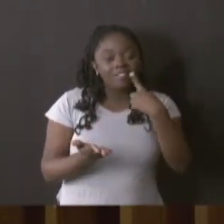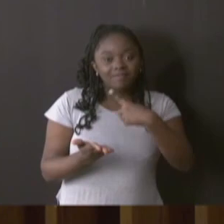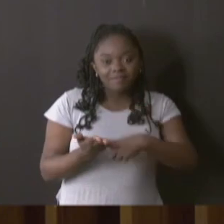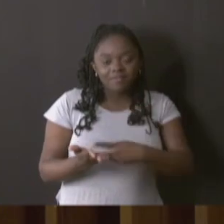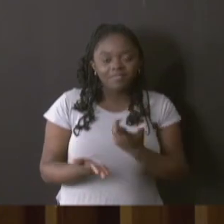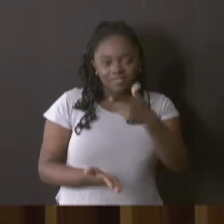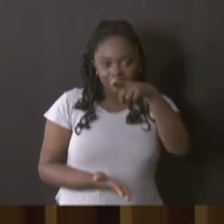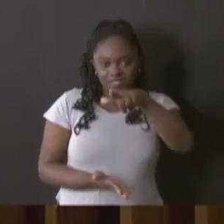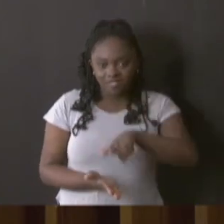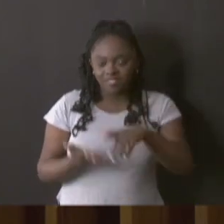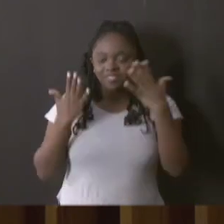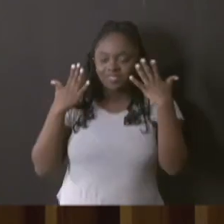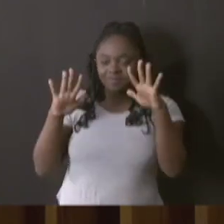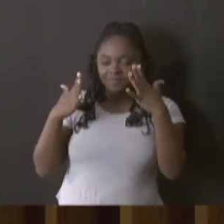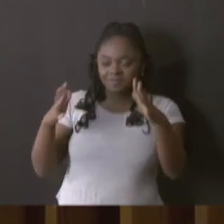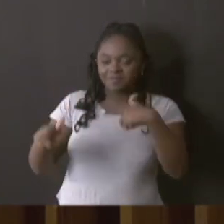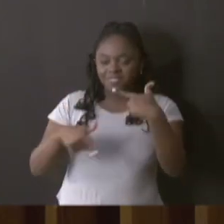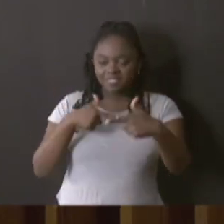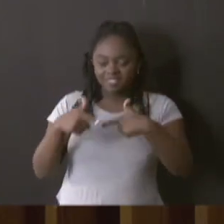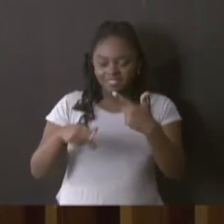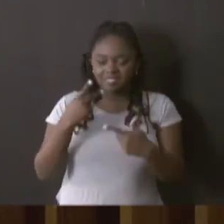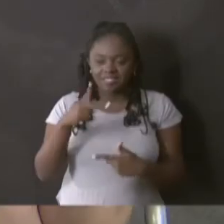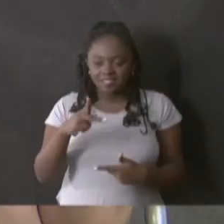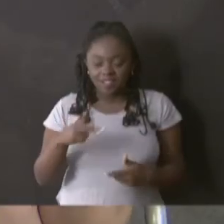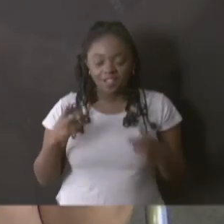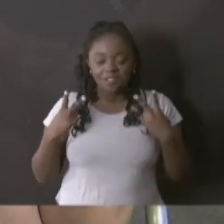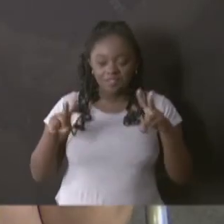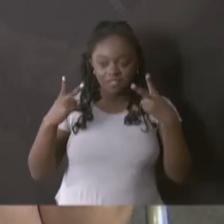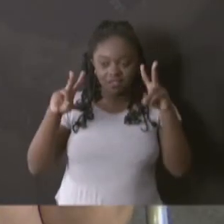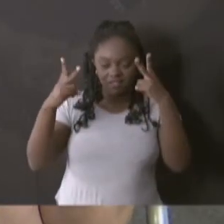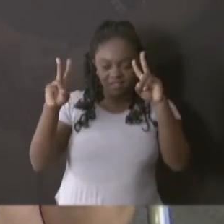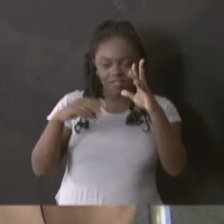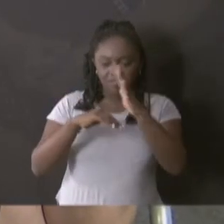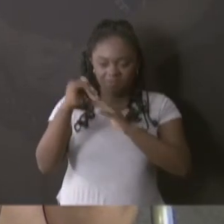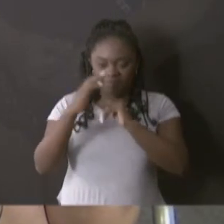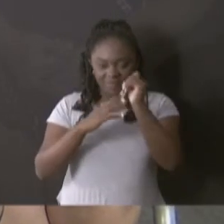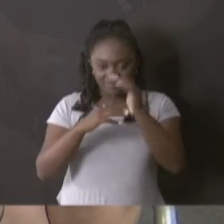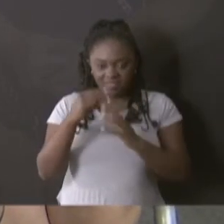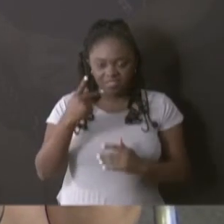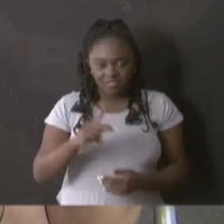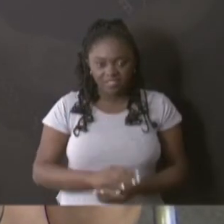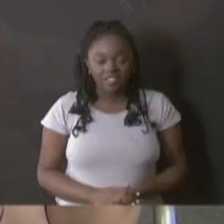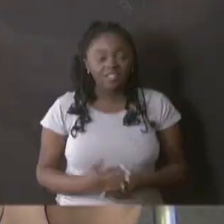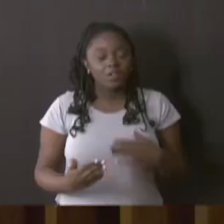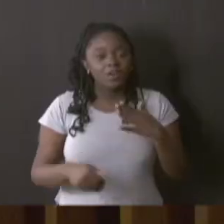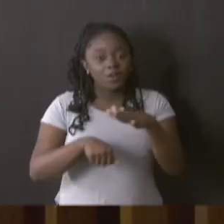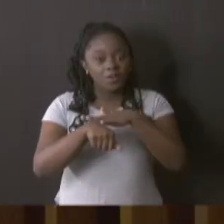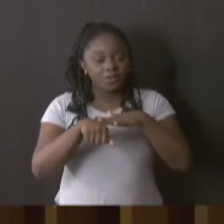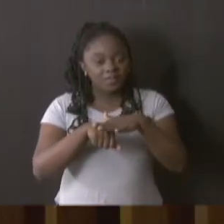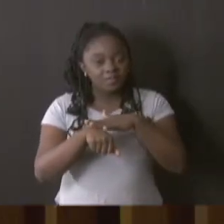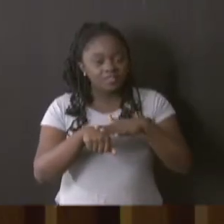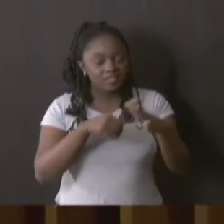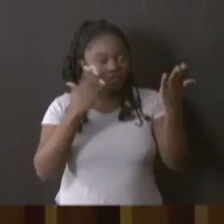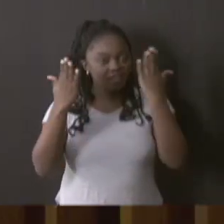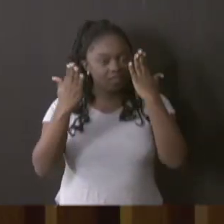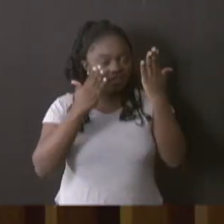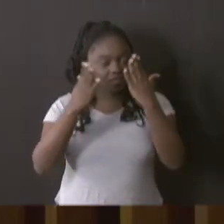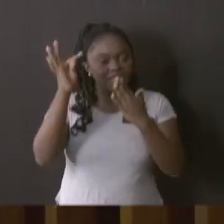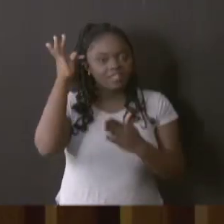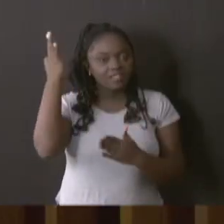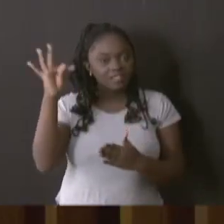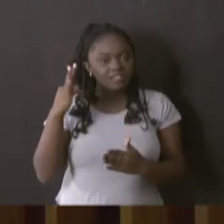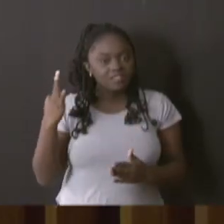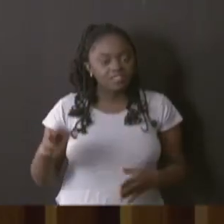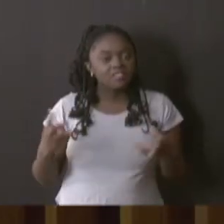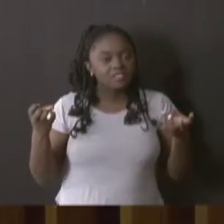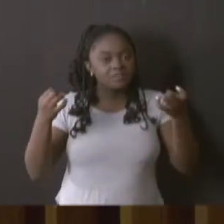Com certeza. Parabéns pelo seu trabalho, viu? Obrigada. Sucesso aí na sua carreira. Conversei com a psicóloga Tatiana Bacelar sobre psicologia